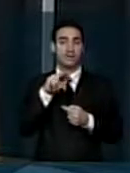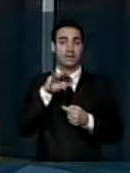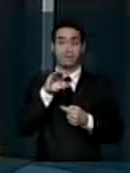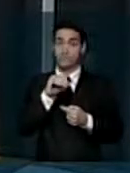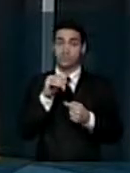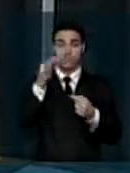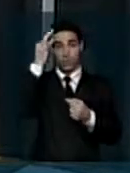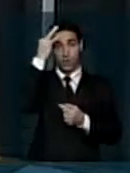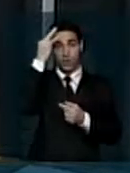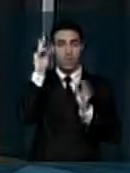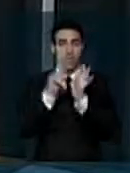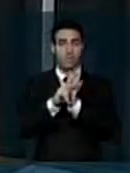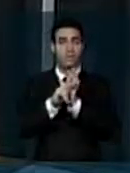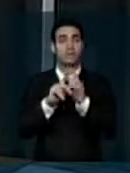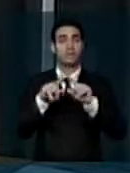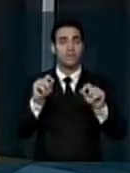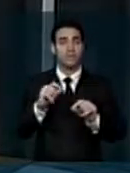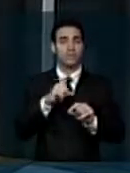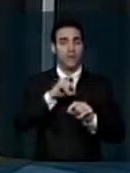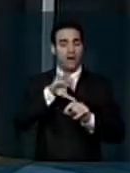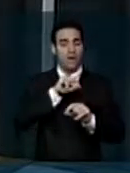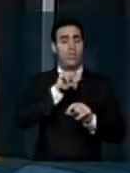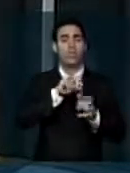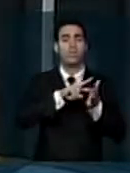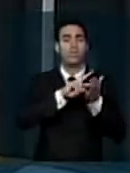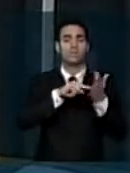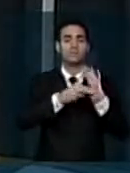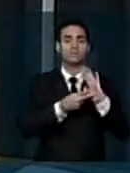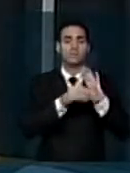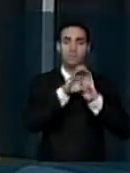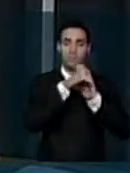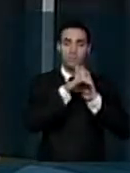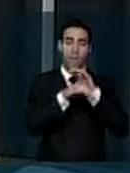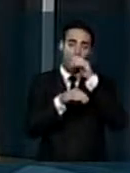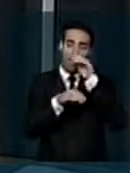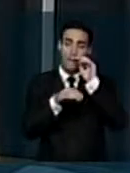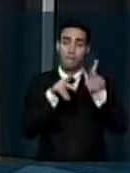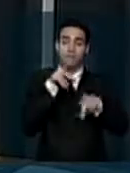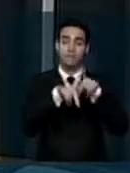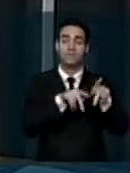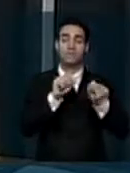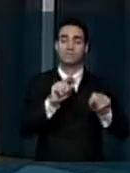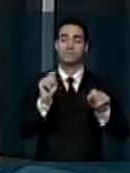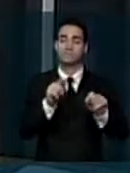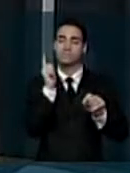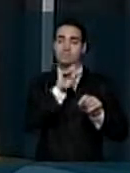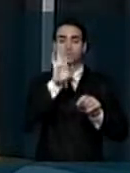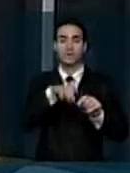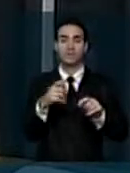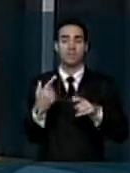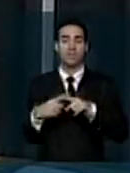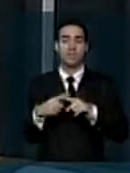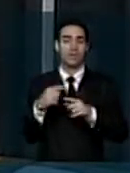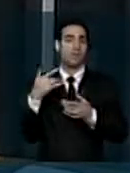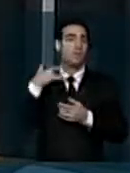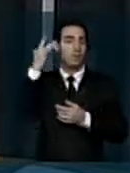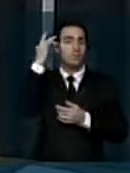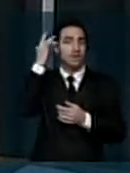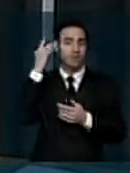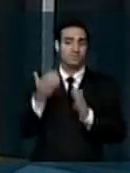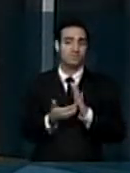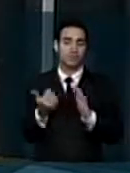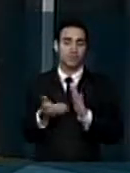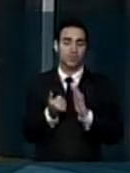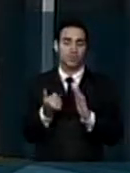Adotando o conceito de povo, a igreja recupera o seu bem, que lhe foi tirado pela modernidade, ou melhor, que